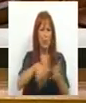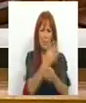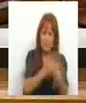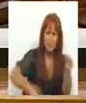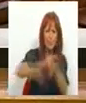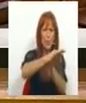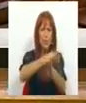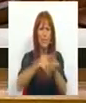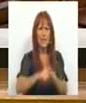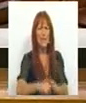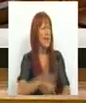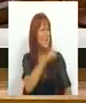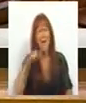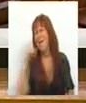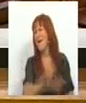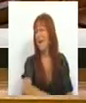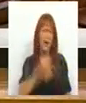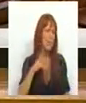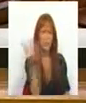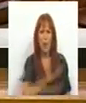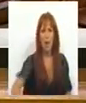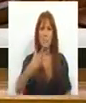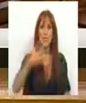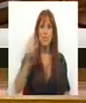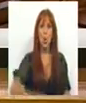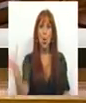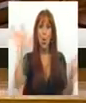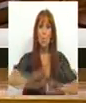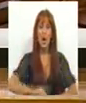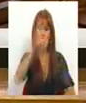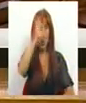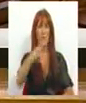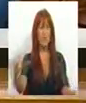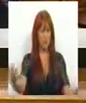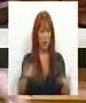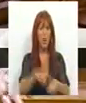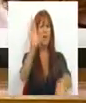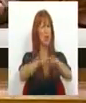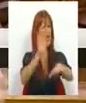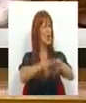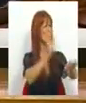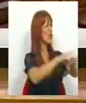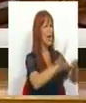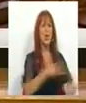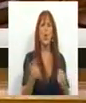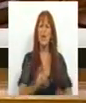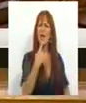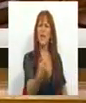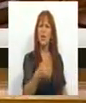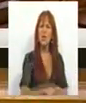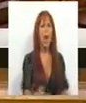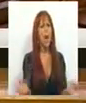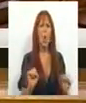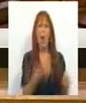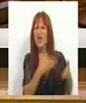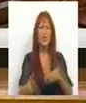de ajustamento doloroso para todo o país, o mais que o governo das esquerdas consegue dizer é que